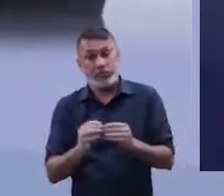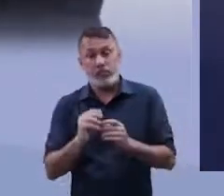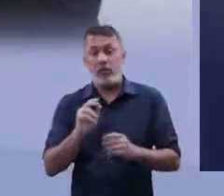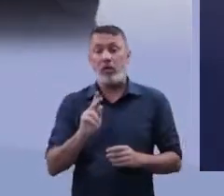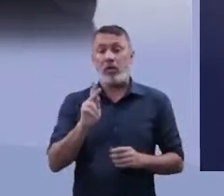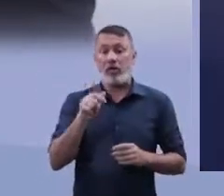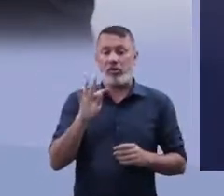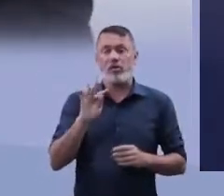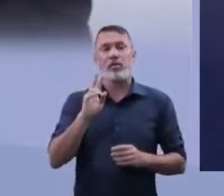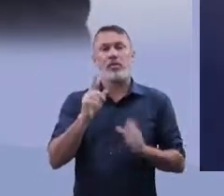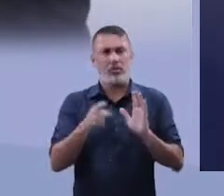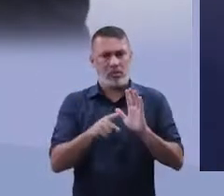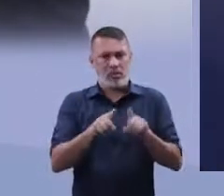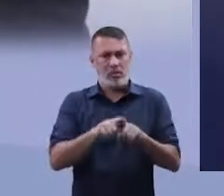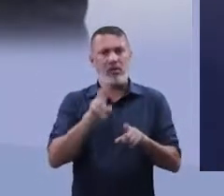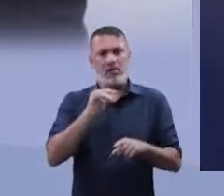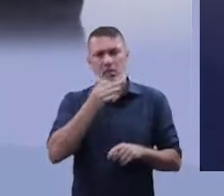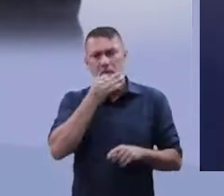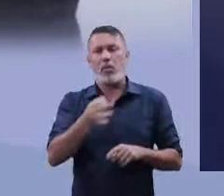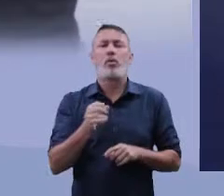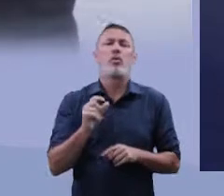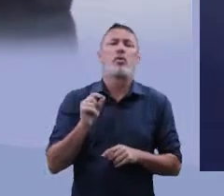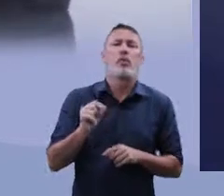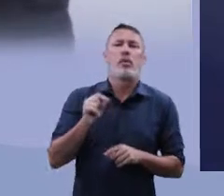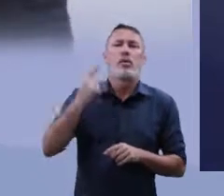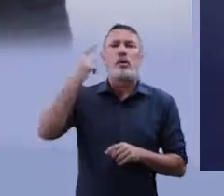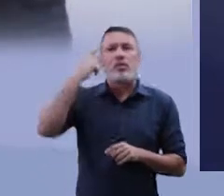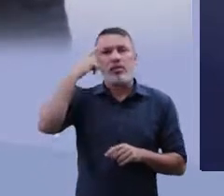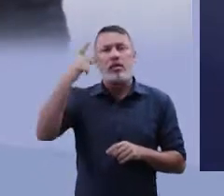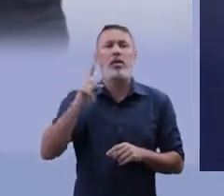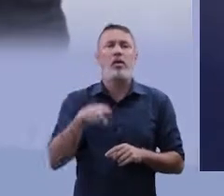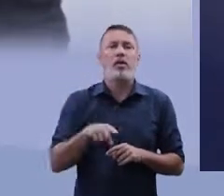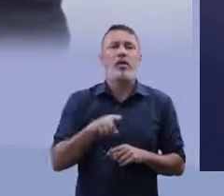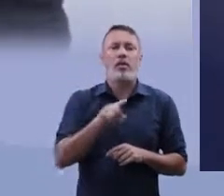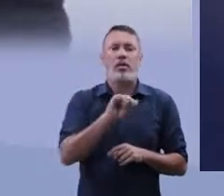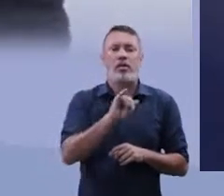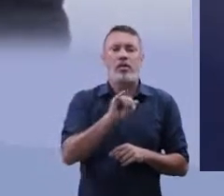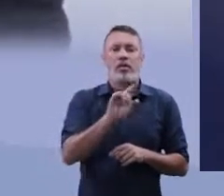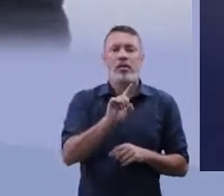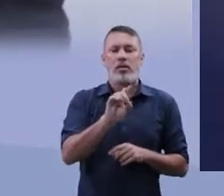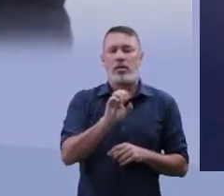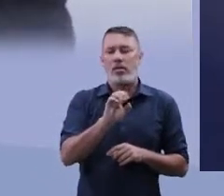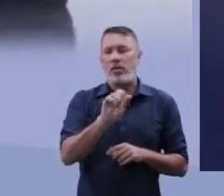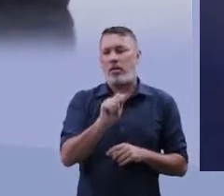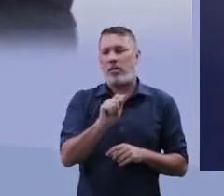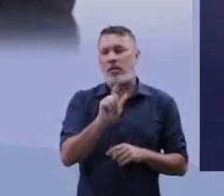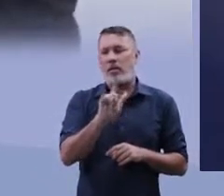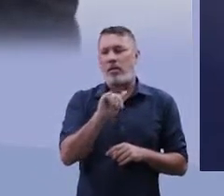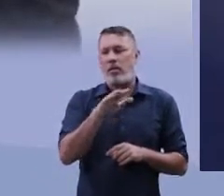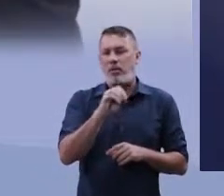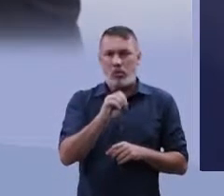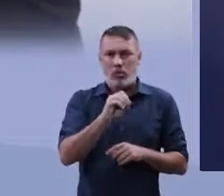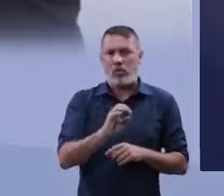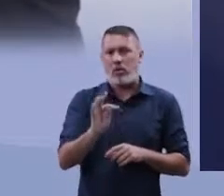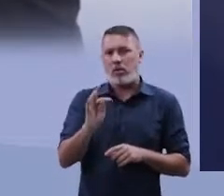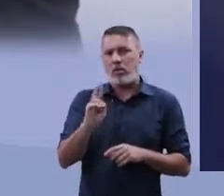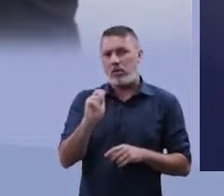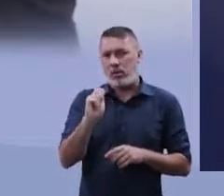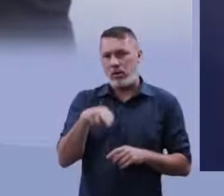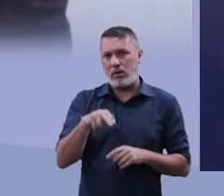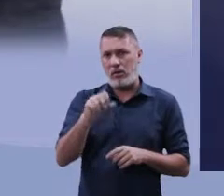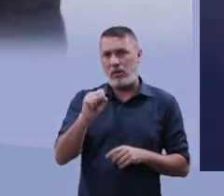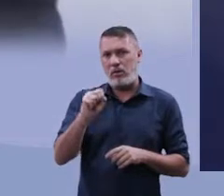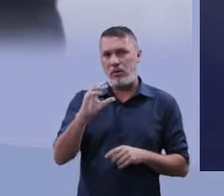então, Kant vai propor também a, a, a ideia do idealismo transcendental. Ele formula essa forma